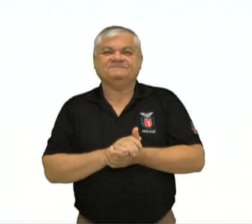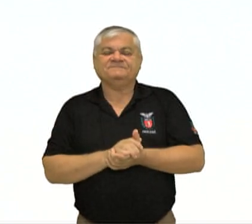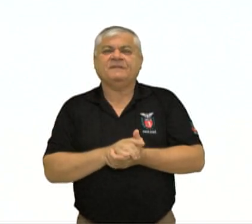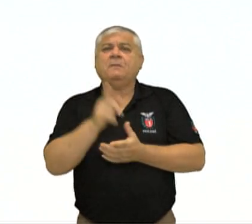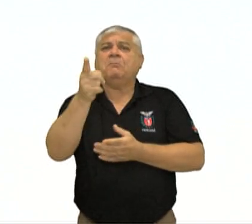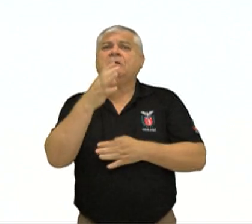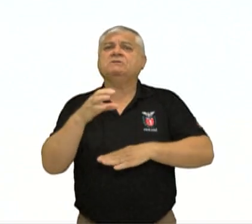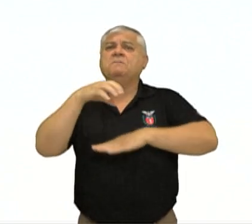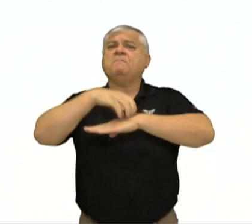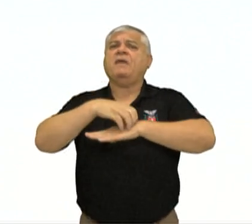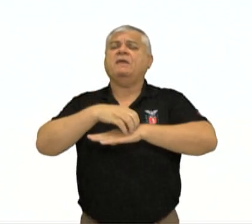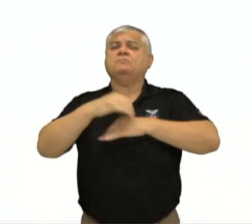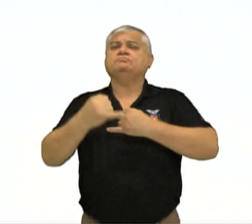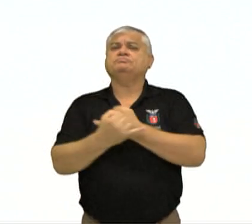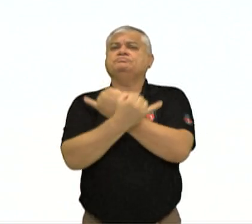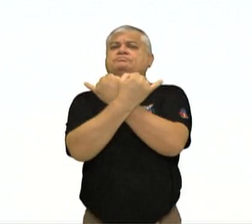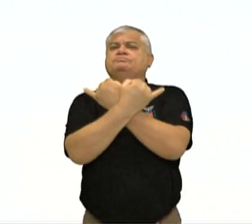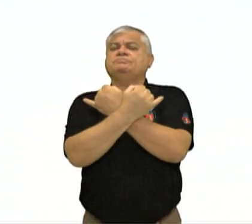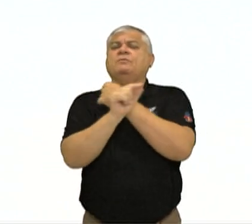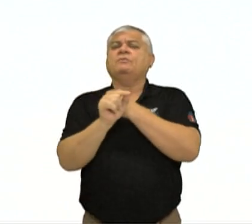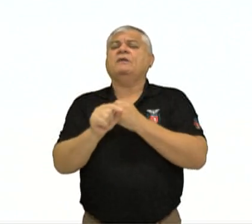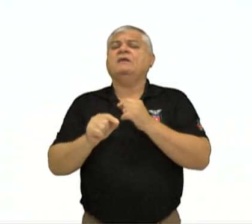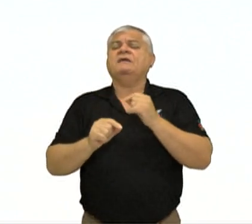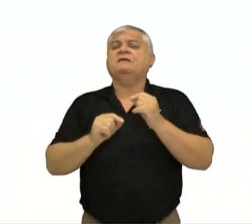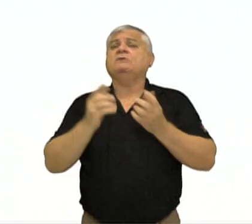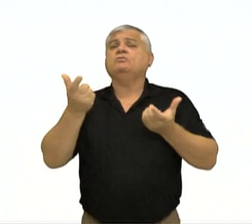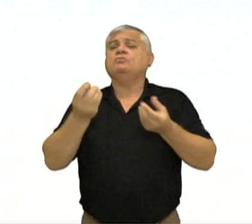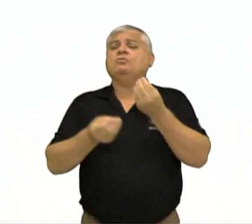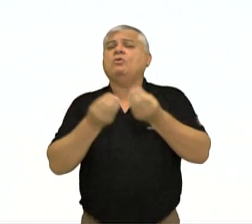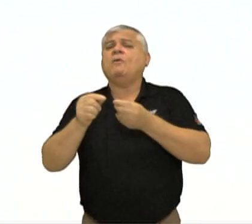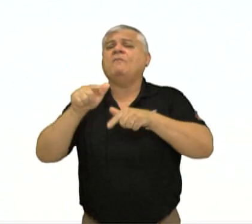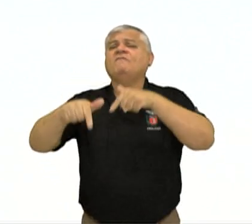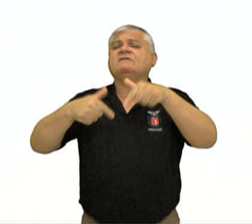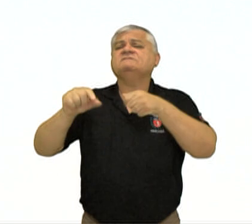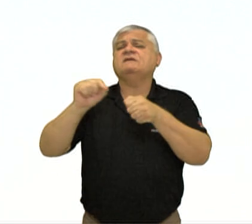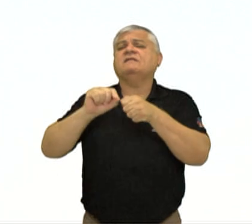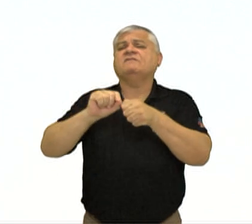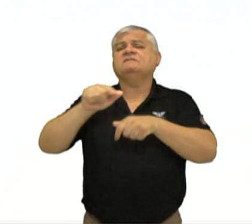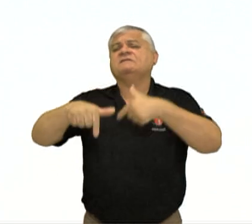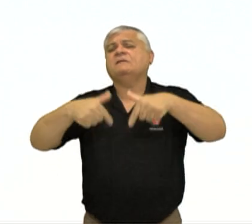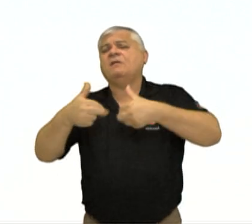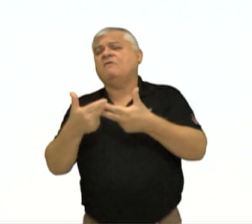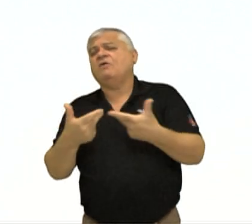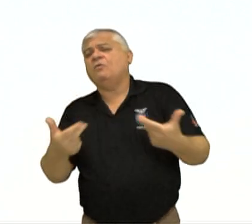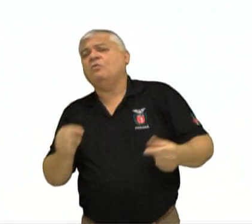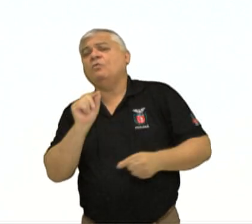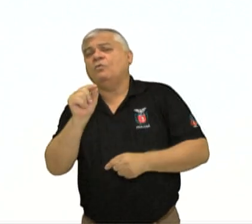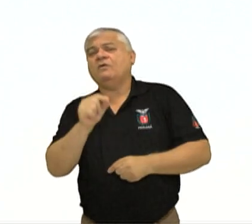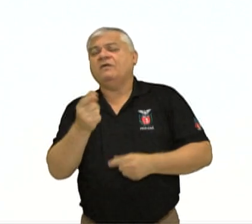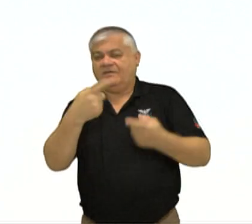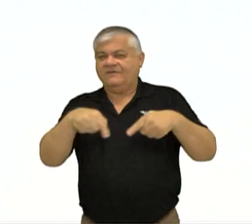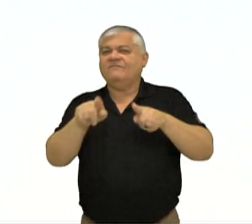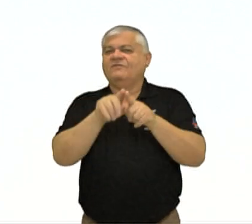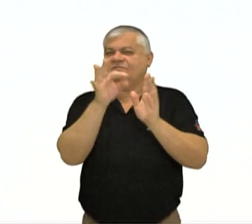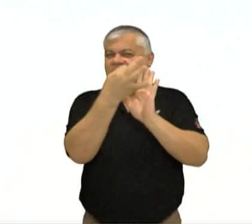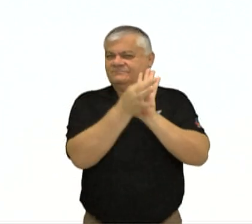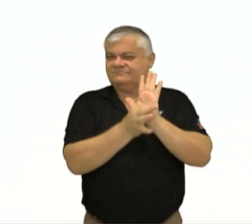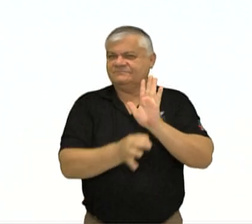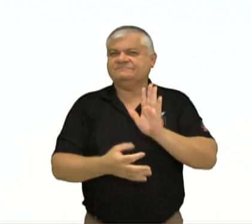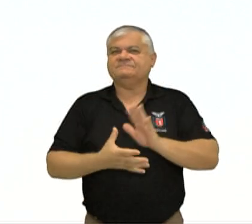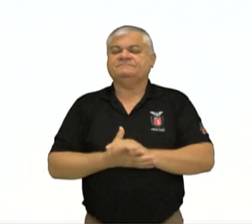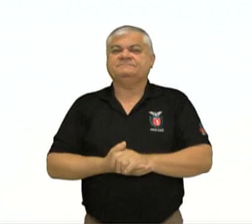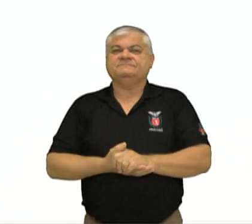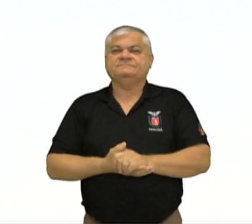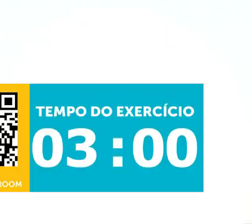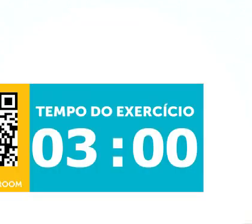Império Inca, né? Destaque as principais realizações desse povo, dessa sociedade, a gente volta para corrigir a